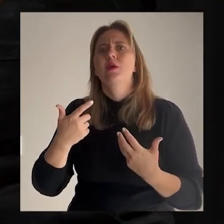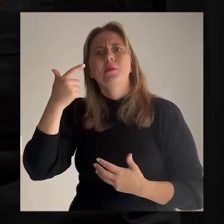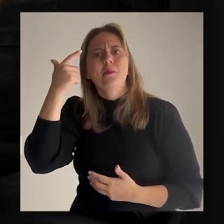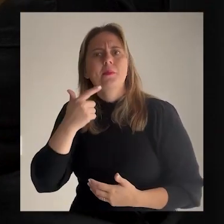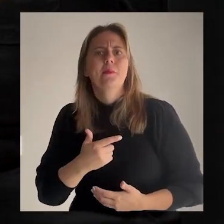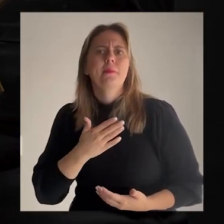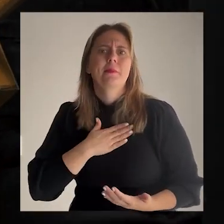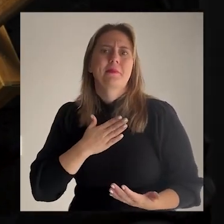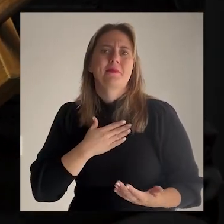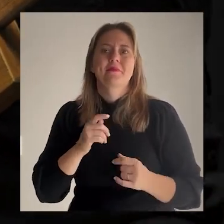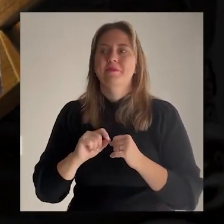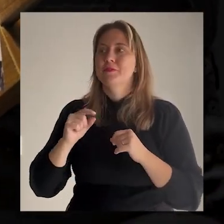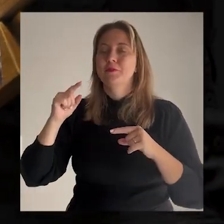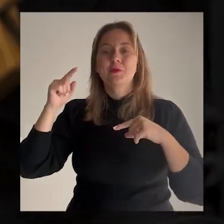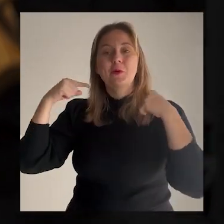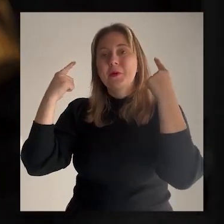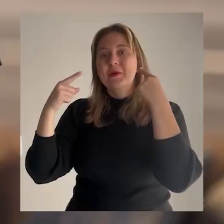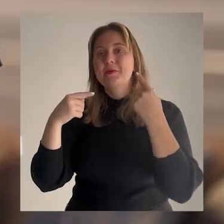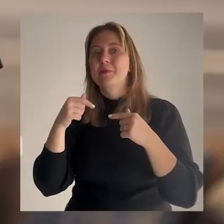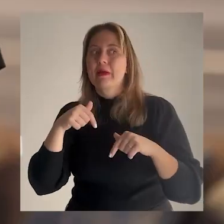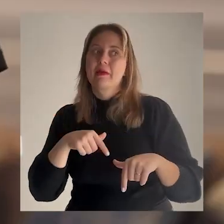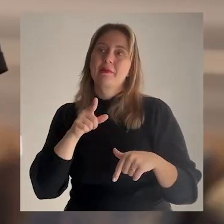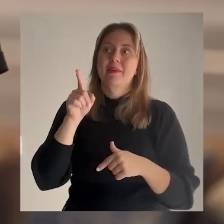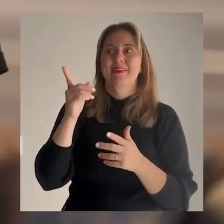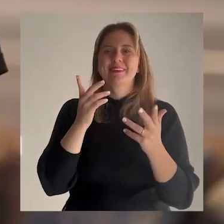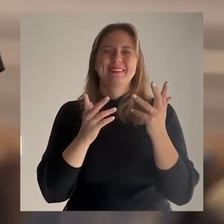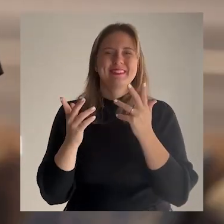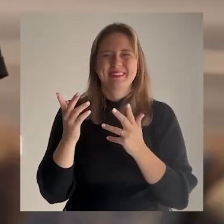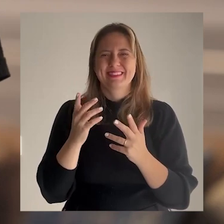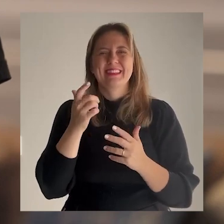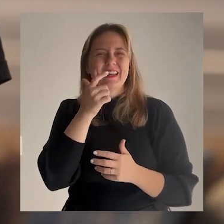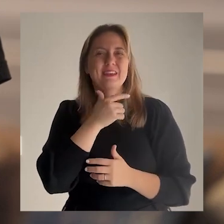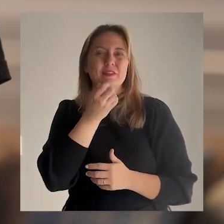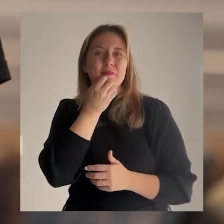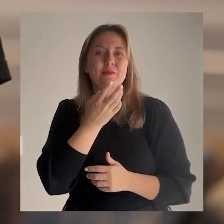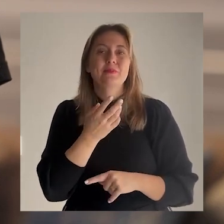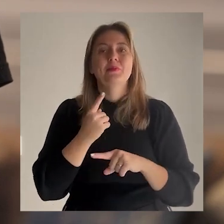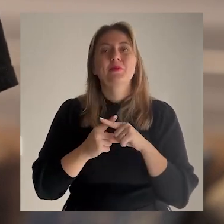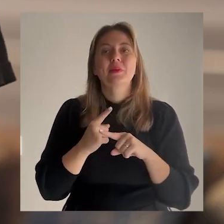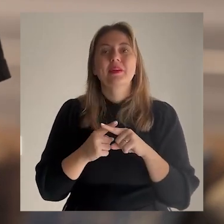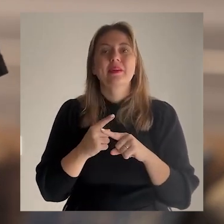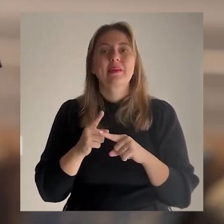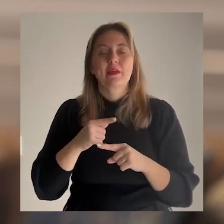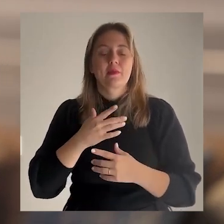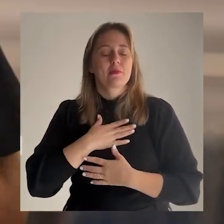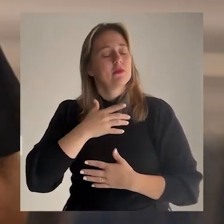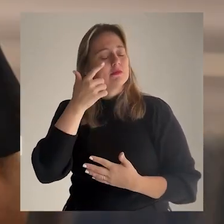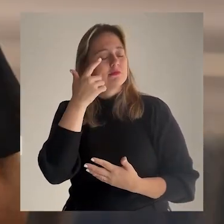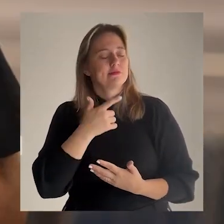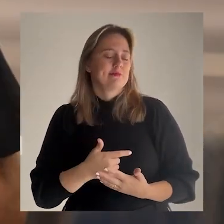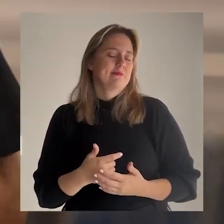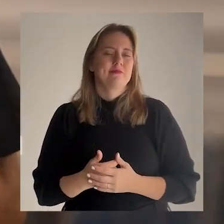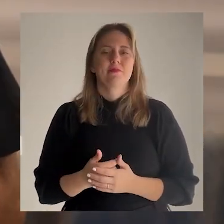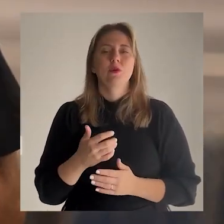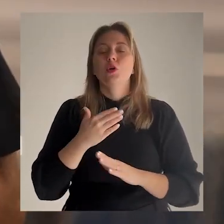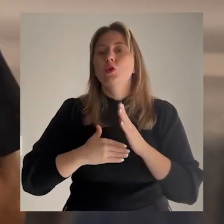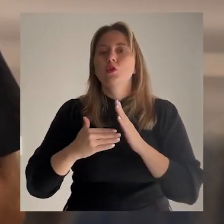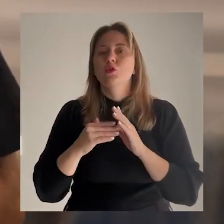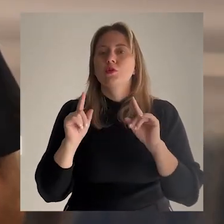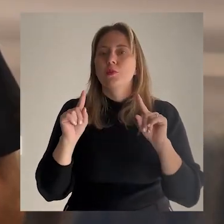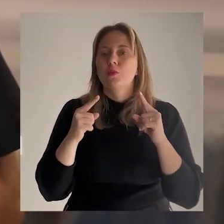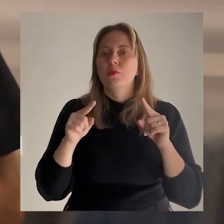umas loucurinhas pra cá e pra lá. Eu acho que isso é bom porque é o meu jeito. Todas as músicas que